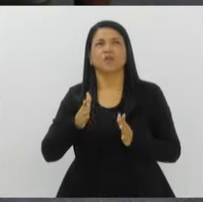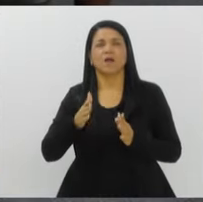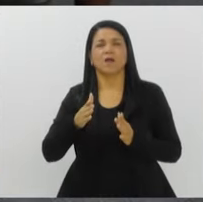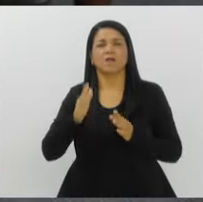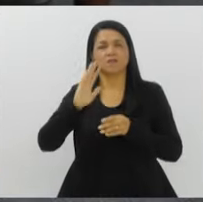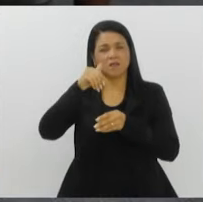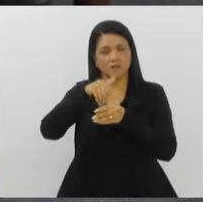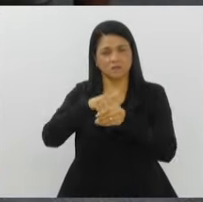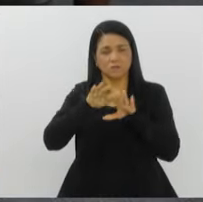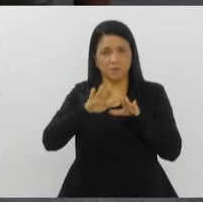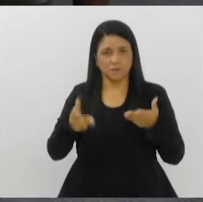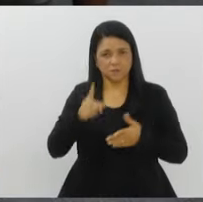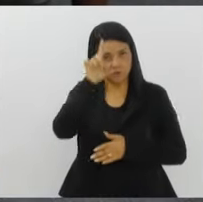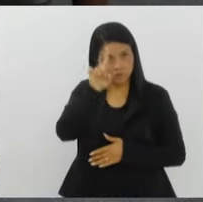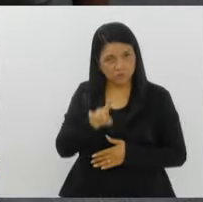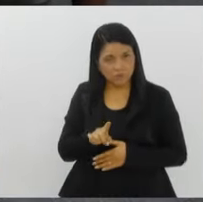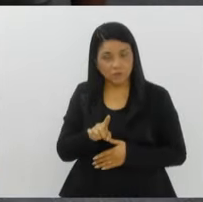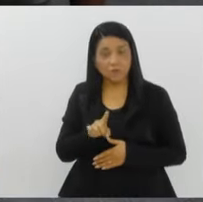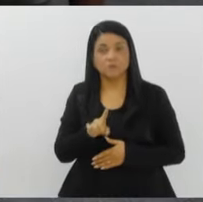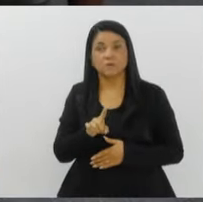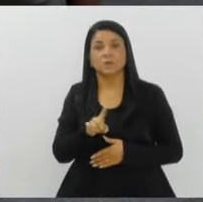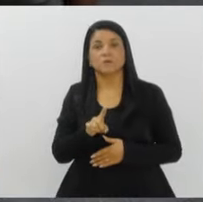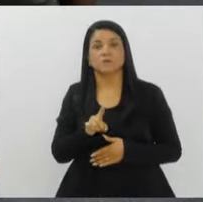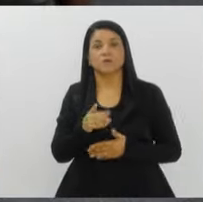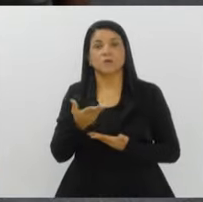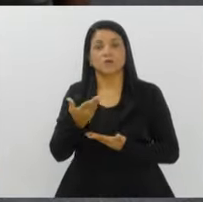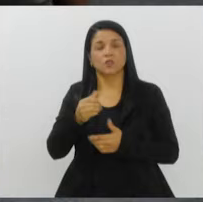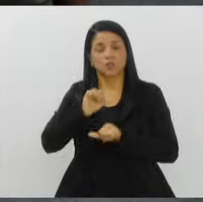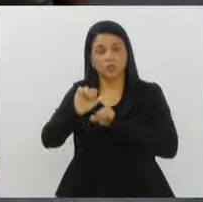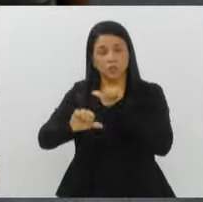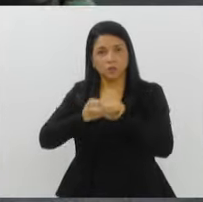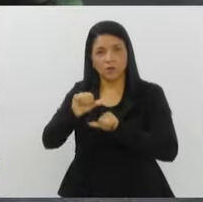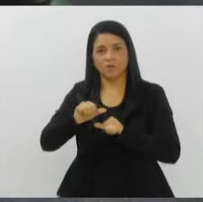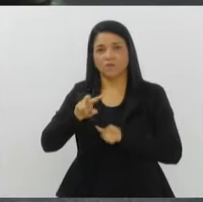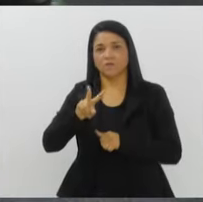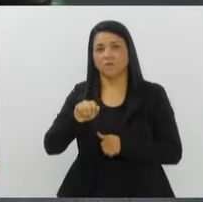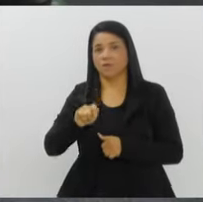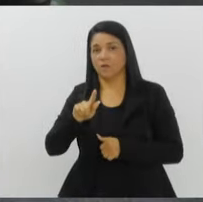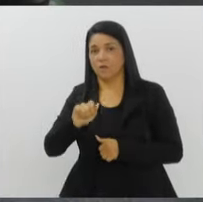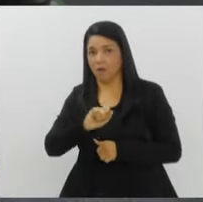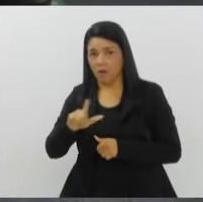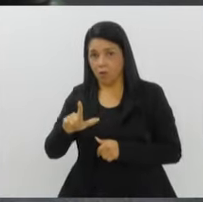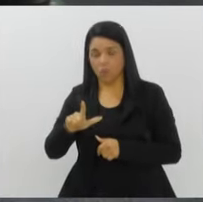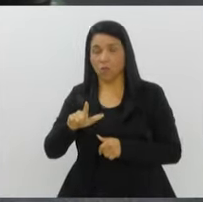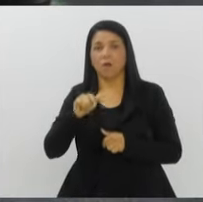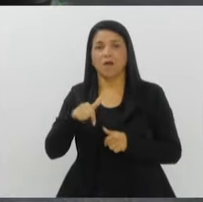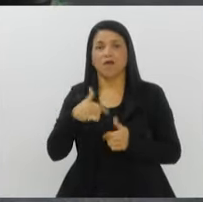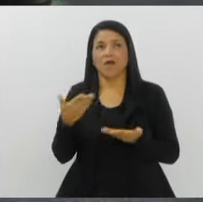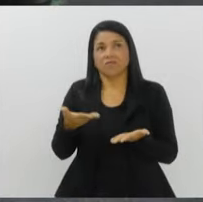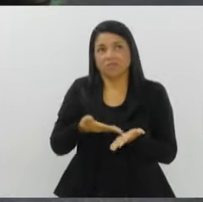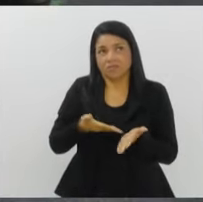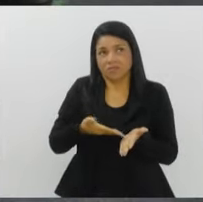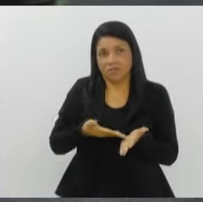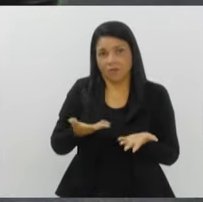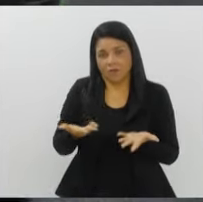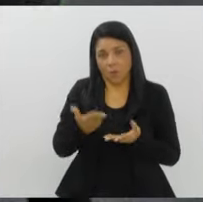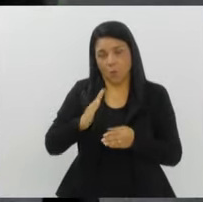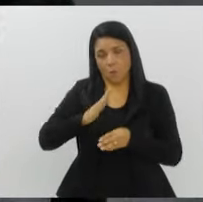eleição da mesa diretora. E nesse caso da troca de uma das vogais da mesa, a gente, até agora, até o momento do encaminhamento